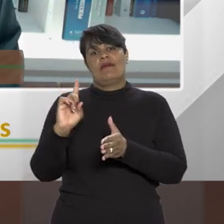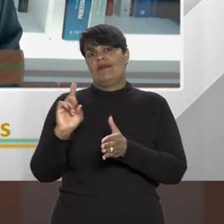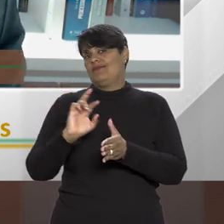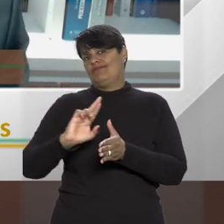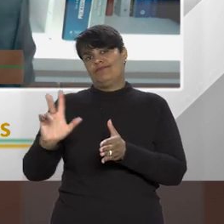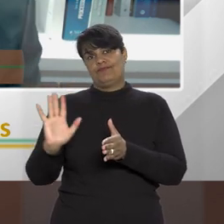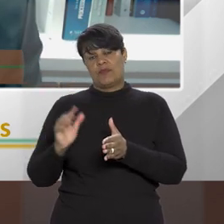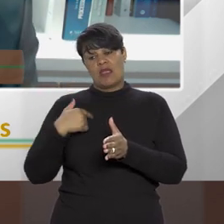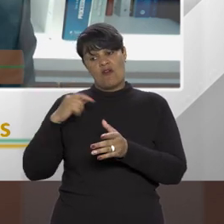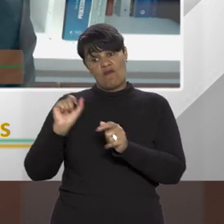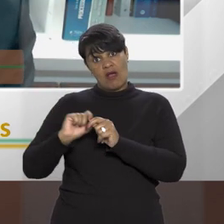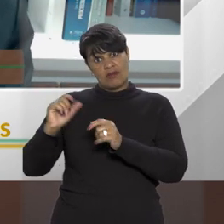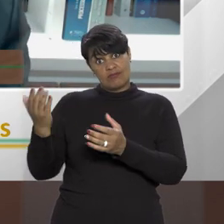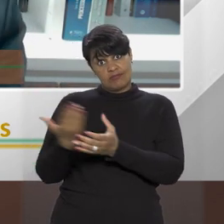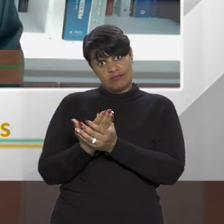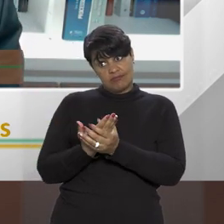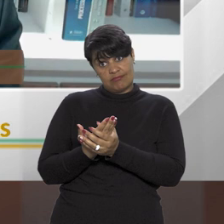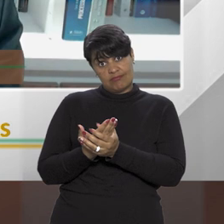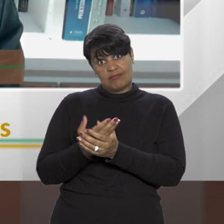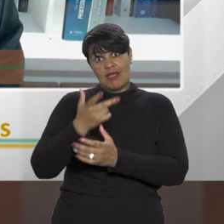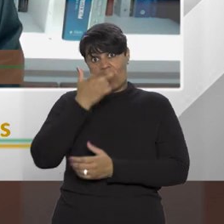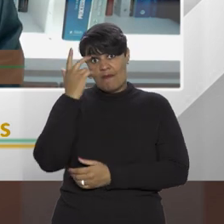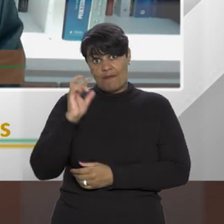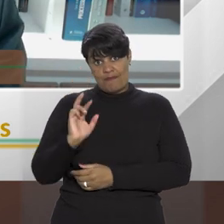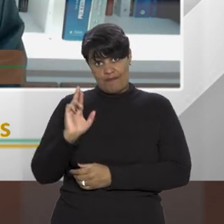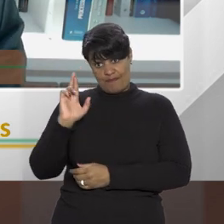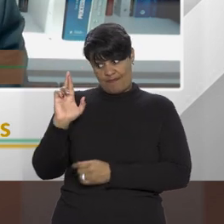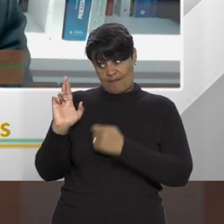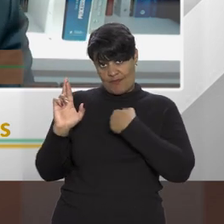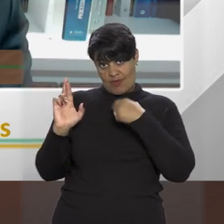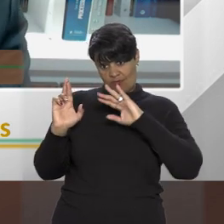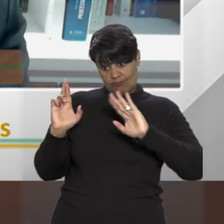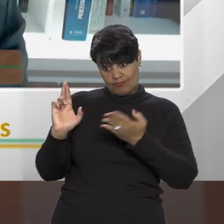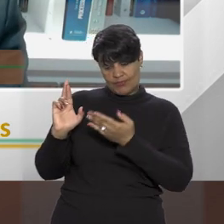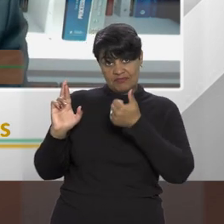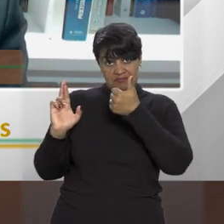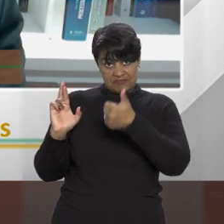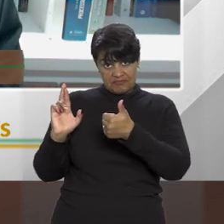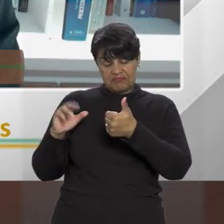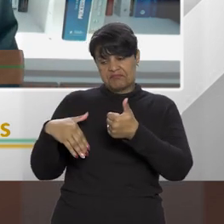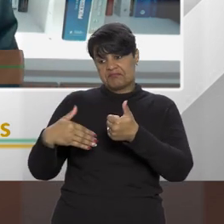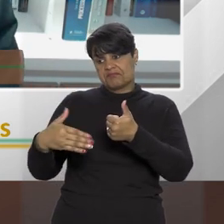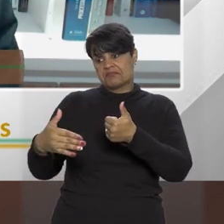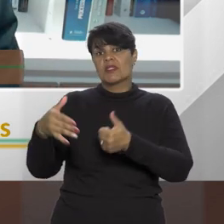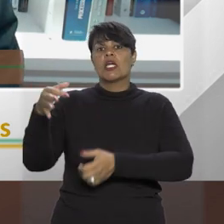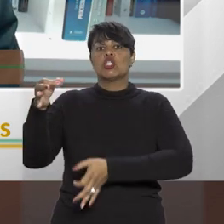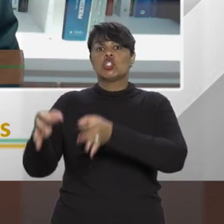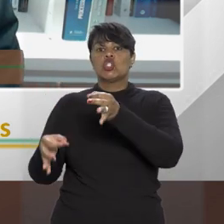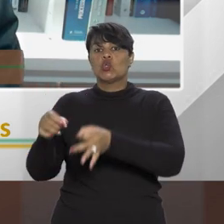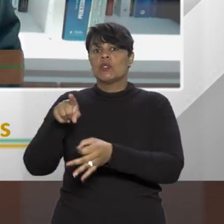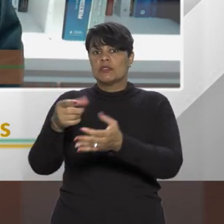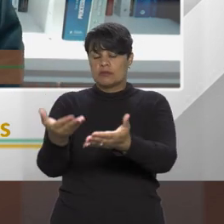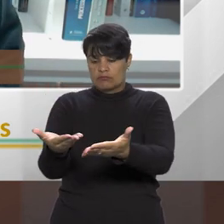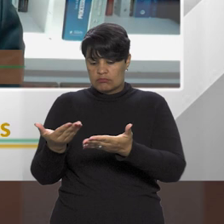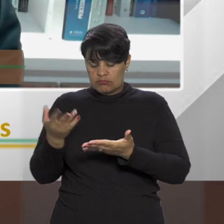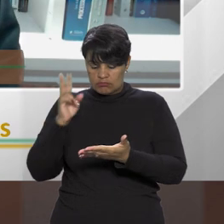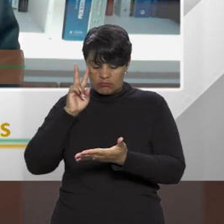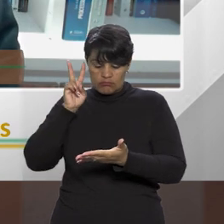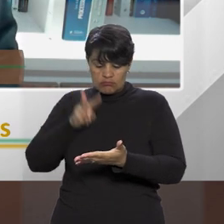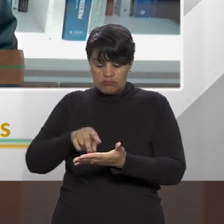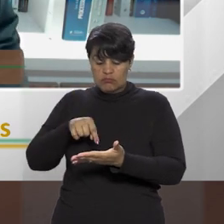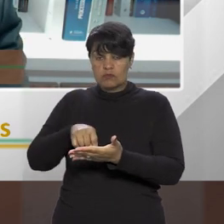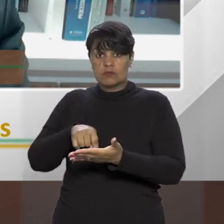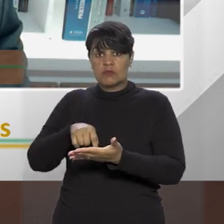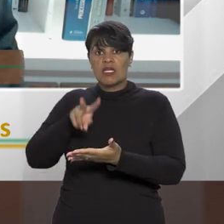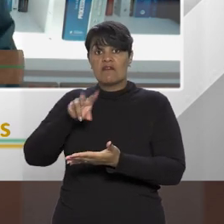entra com a demanda, perdão, e o juiz, depois de receber a petição inicial, vai chamar o réu para tentar negociar, para participar